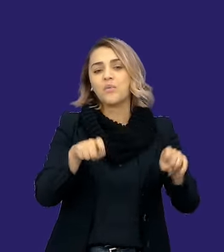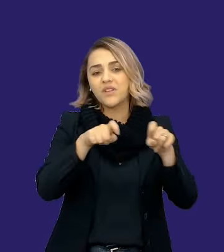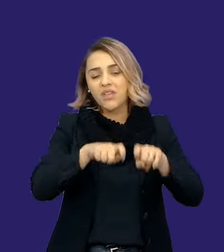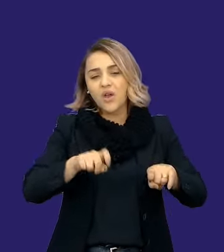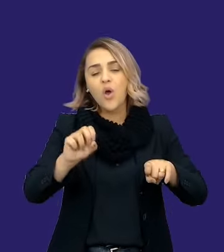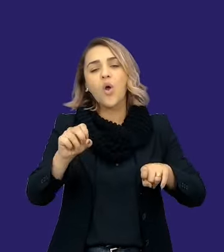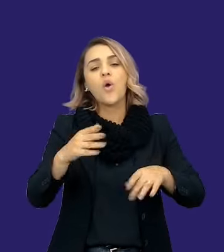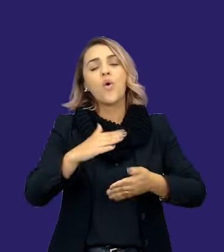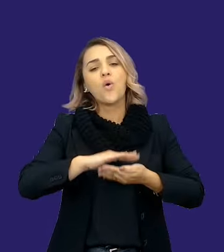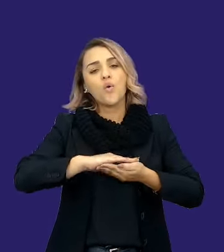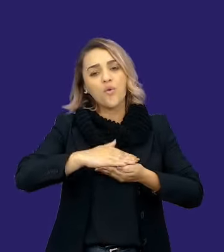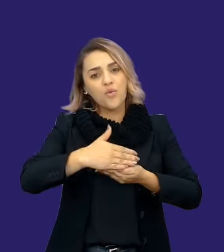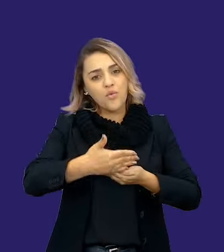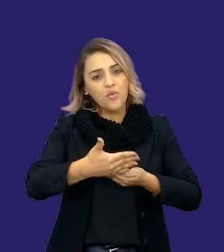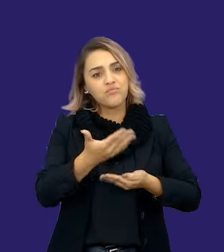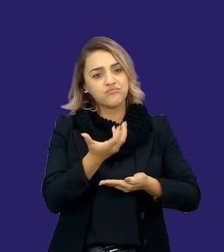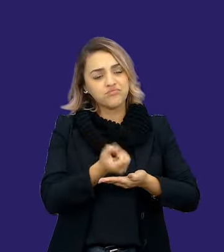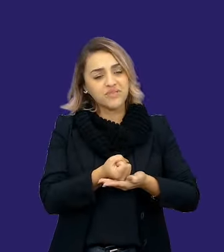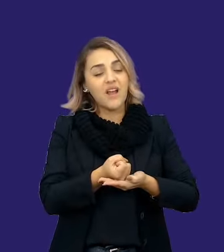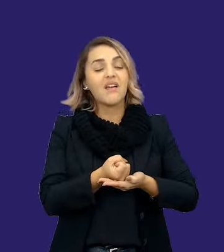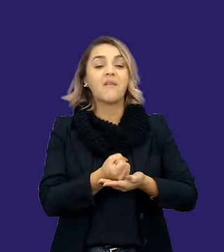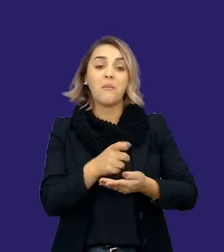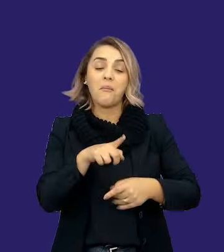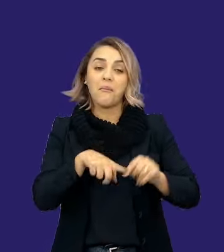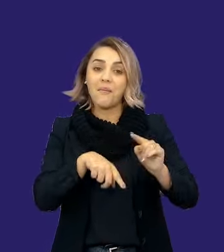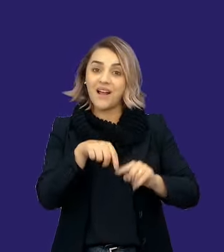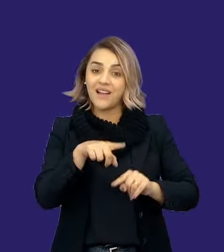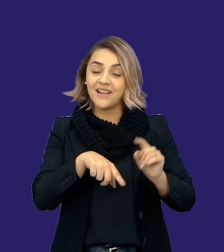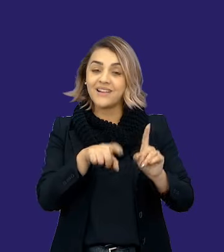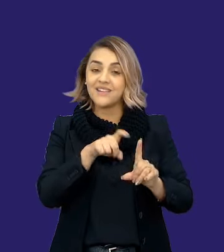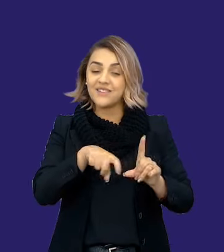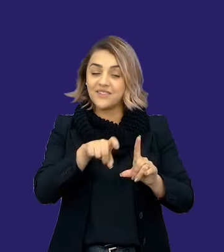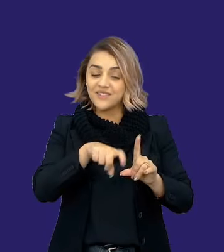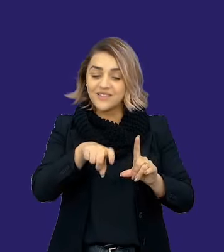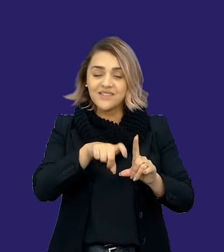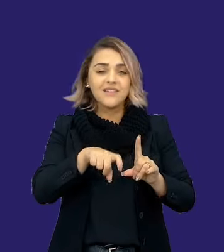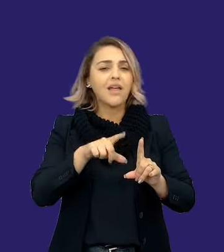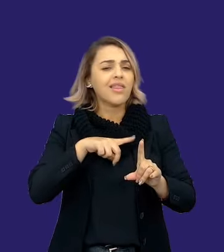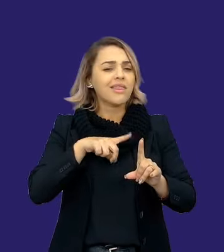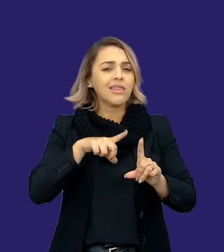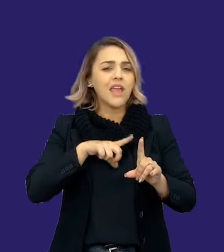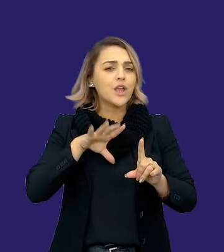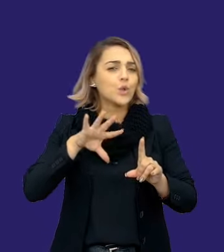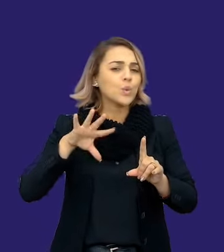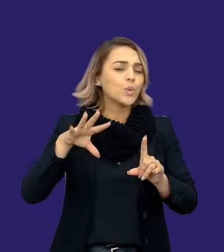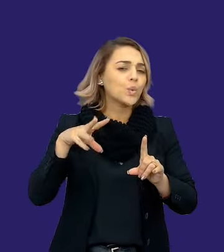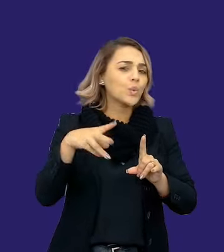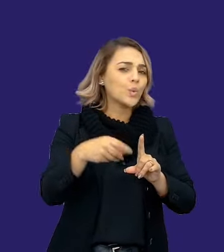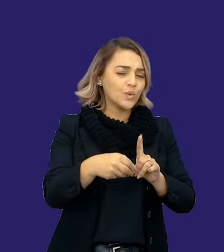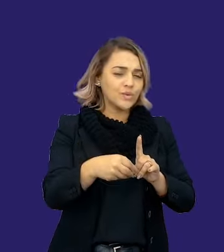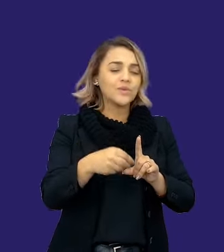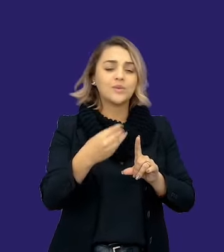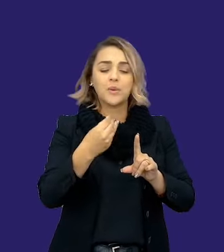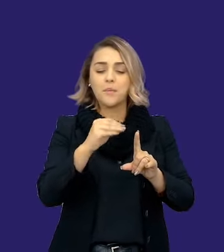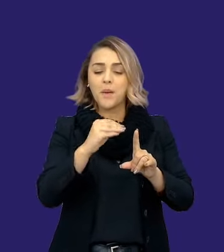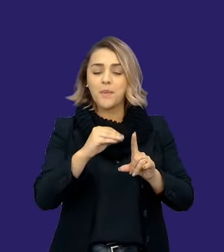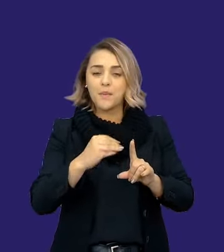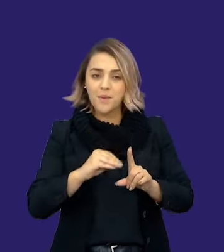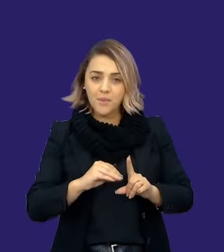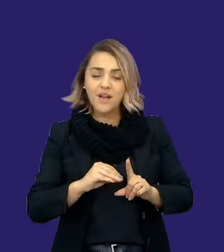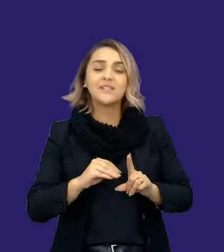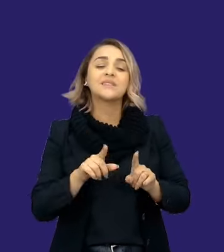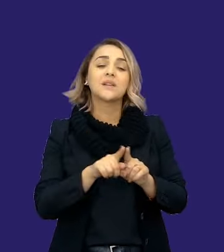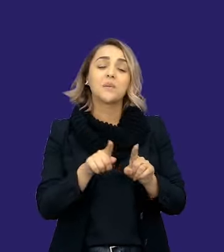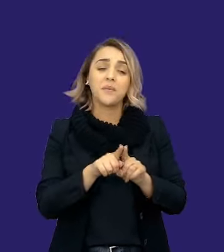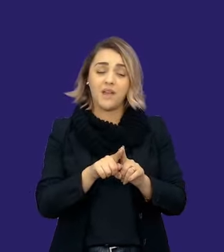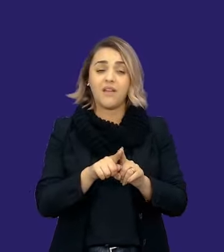né, o material digital. Nós temos aqui todo o material digital, tanto do estudante quanto o do